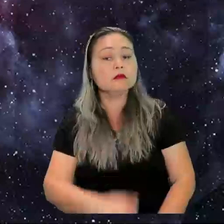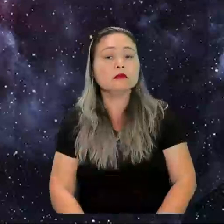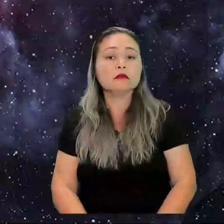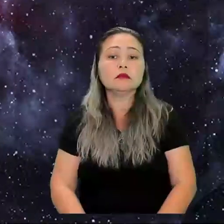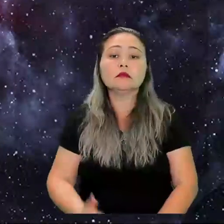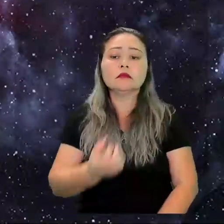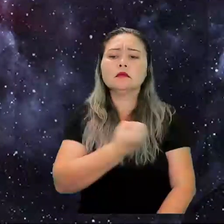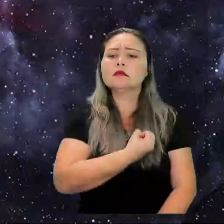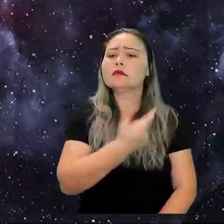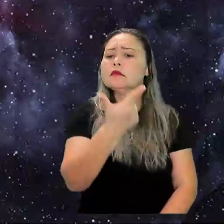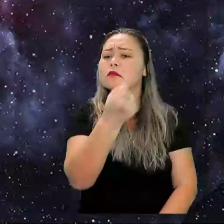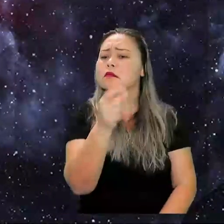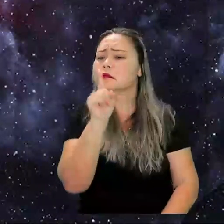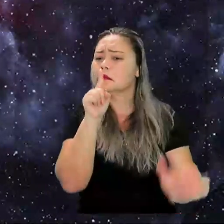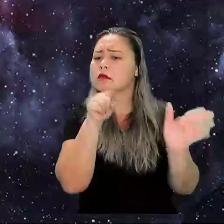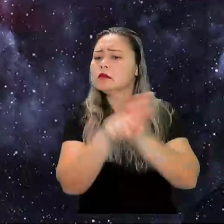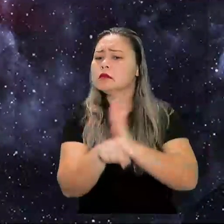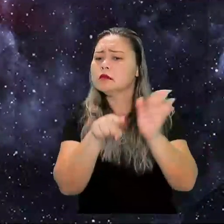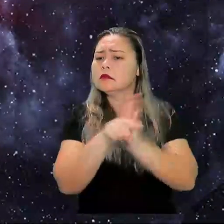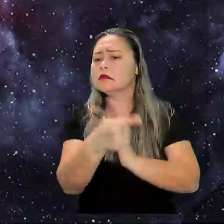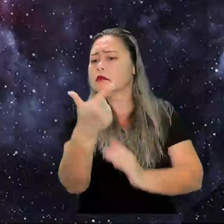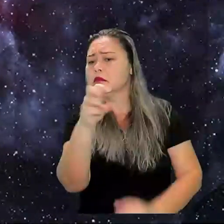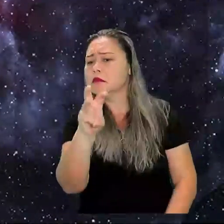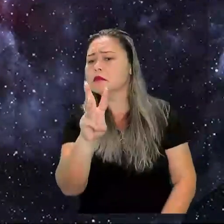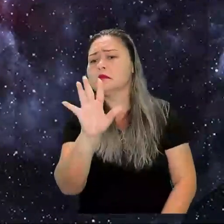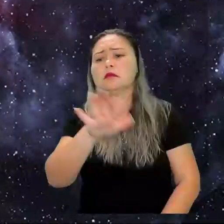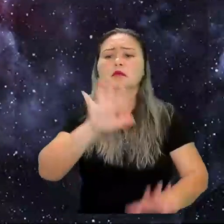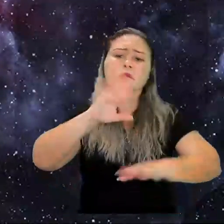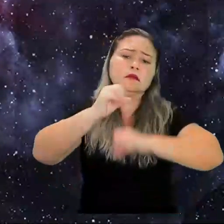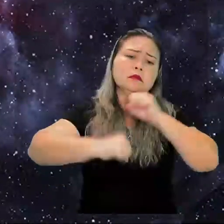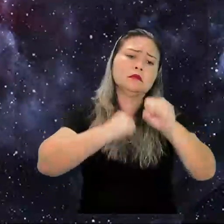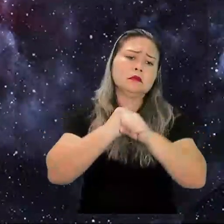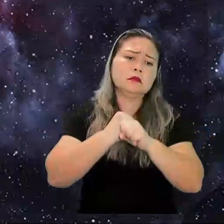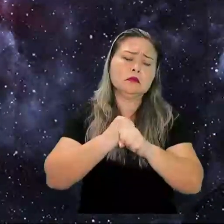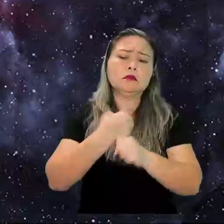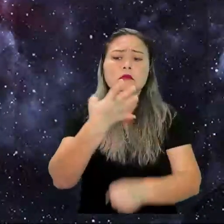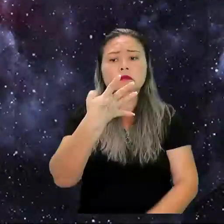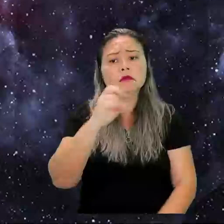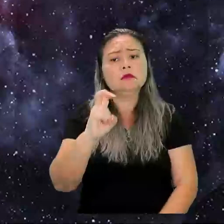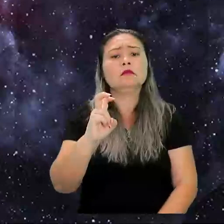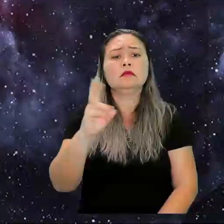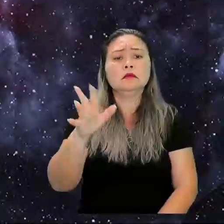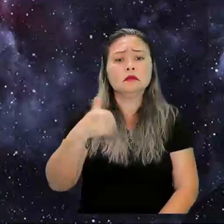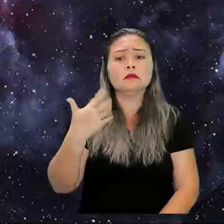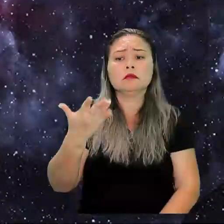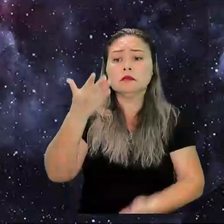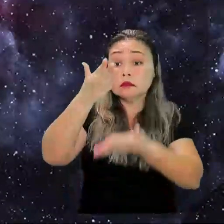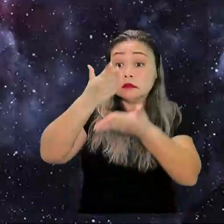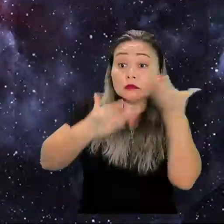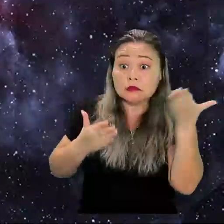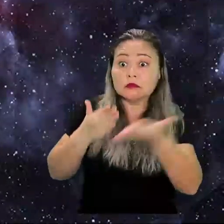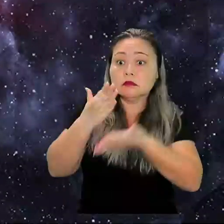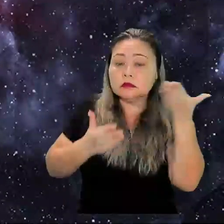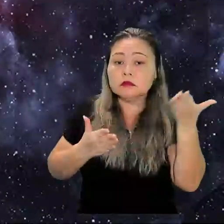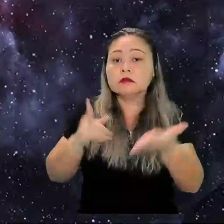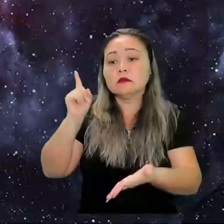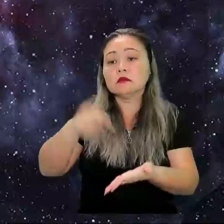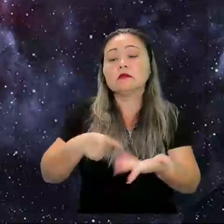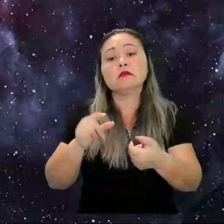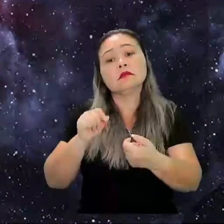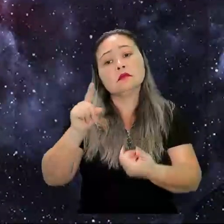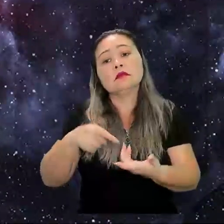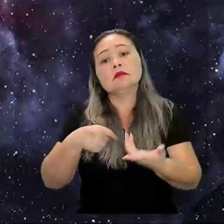a um número de 20 questões, 23, dependendo do ano. Num total de 45? A metade, né? A metade